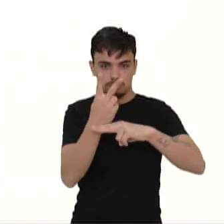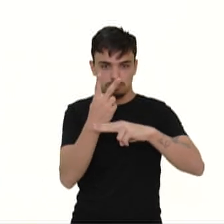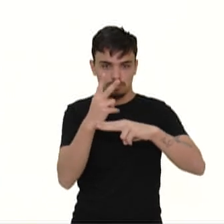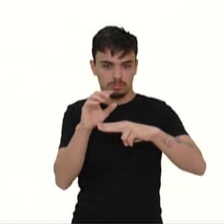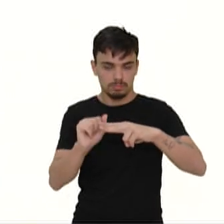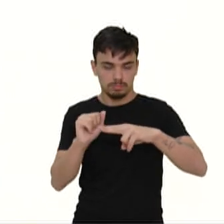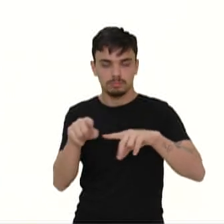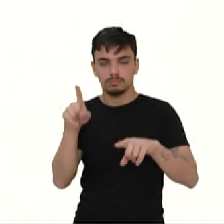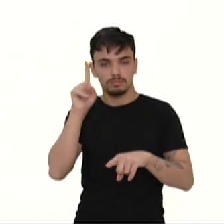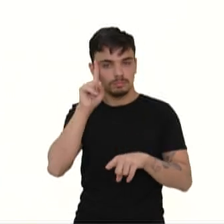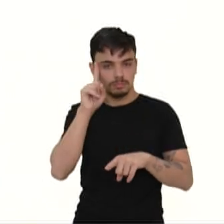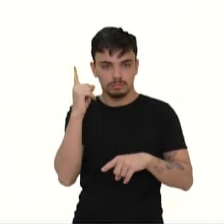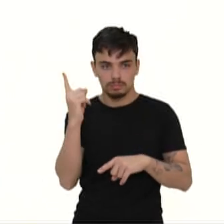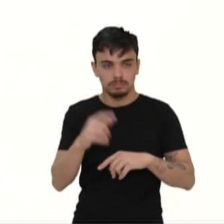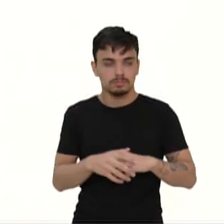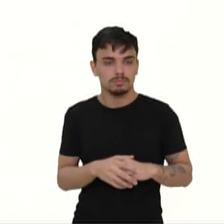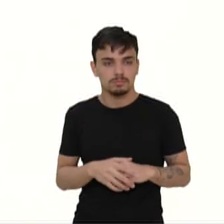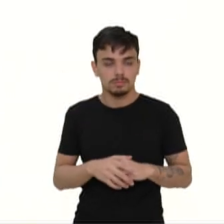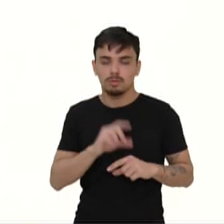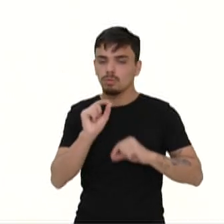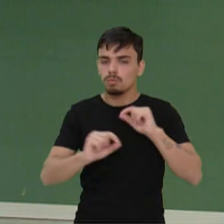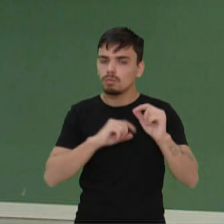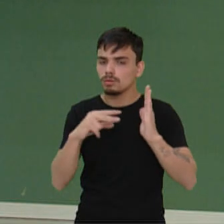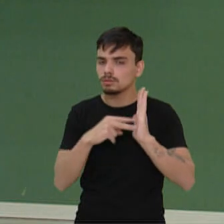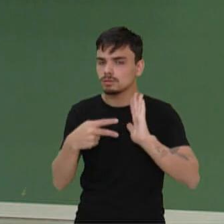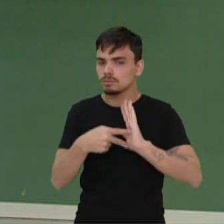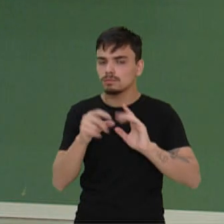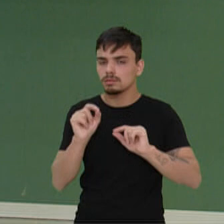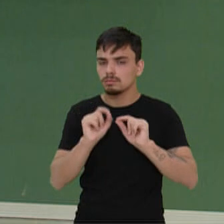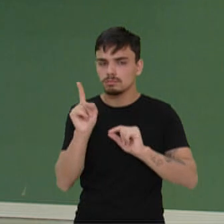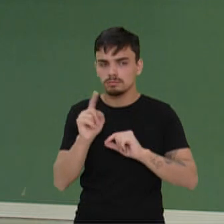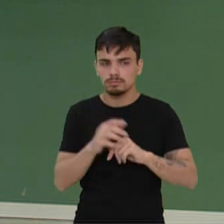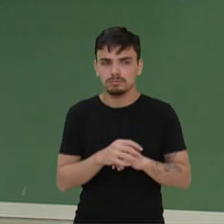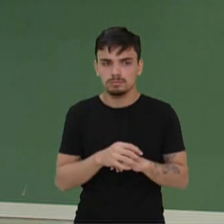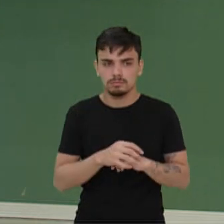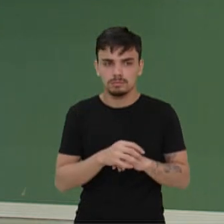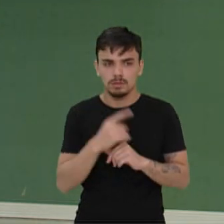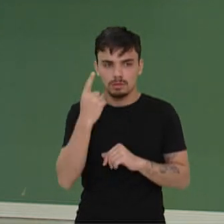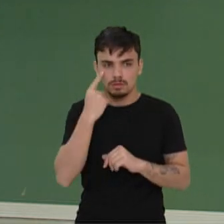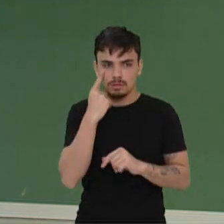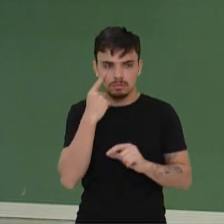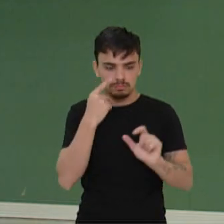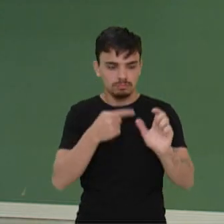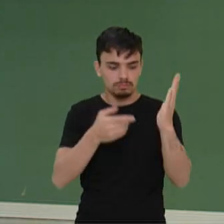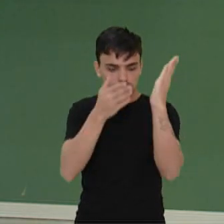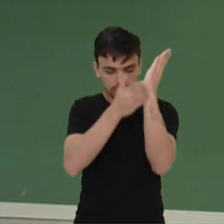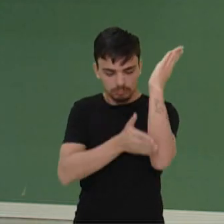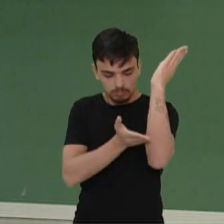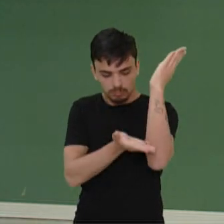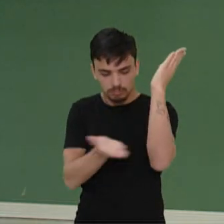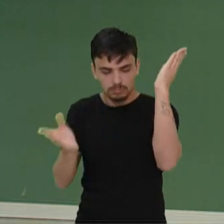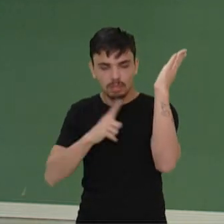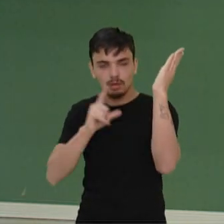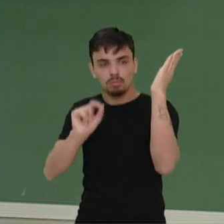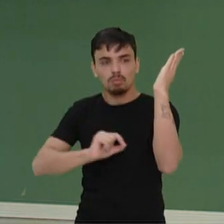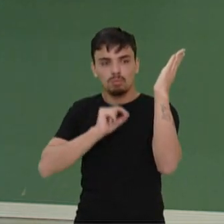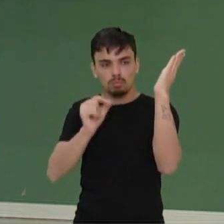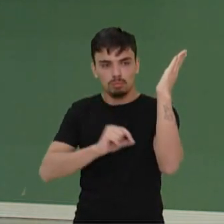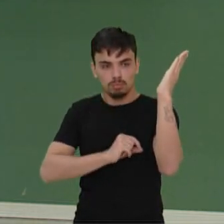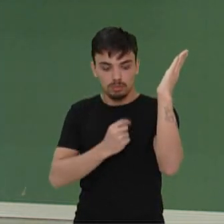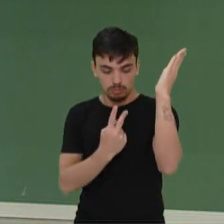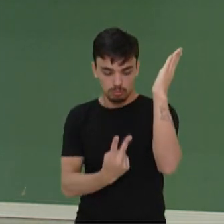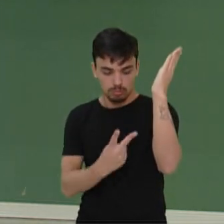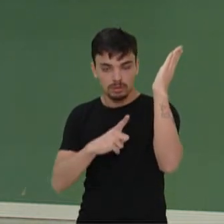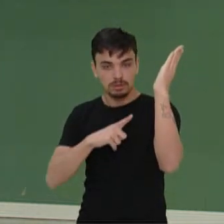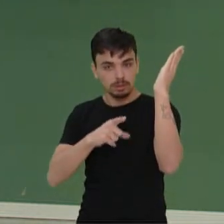tá? Então, o que que significa isso, né? Aqui, no plano cartesiano, no meu eixo x, eu sei que aqui no 2 está o meu